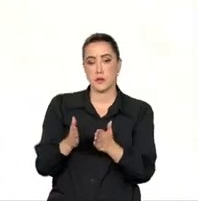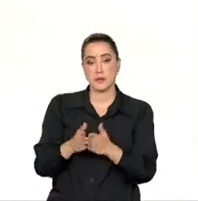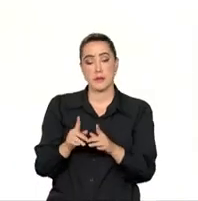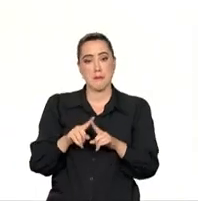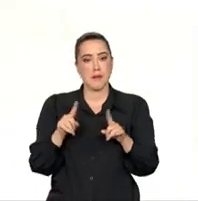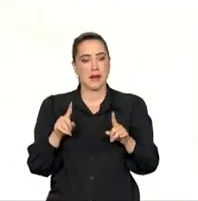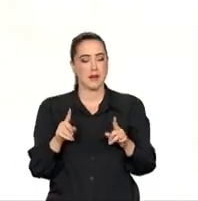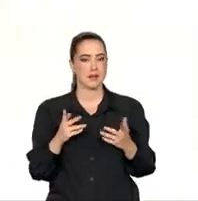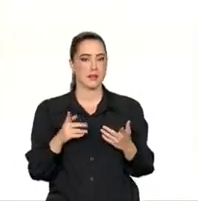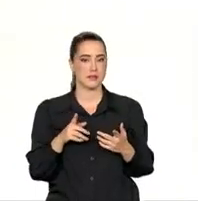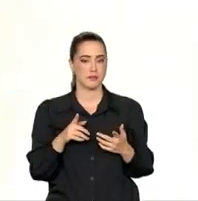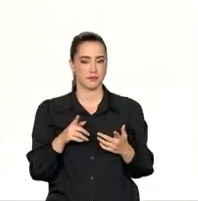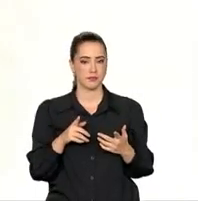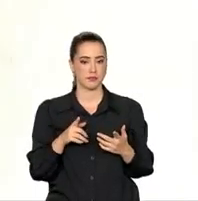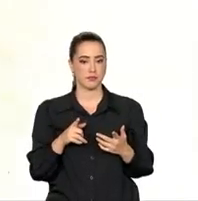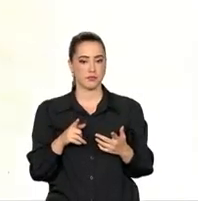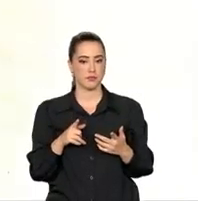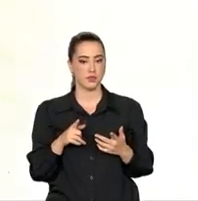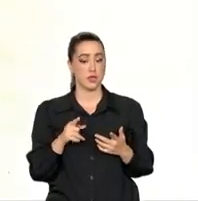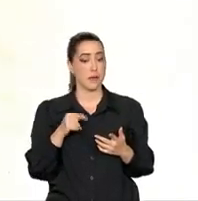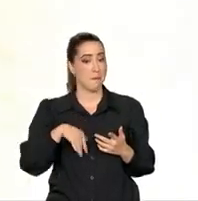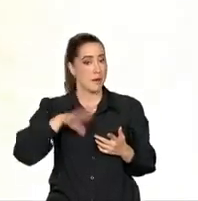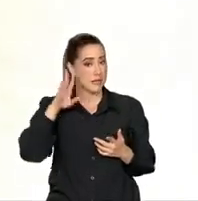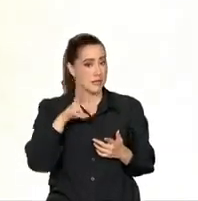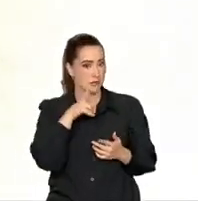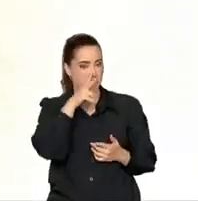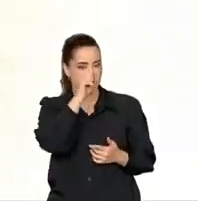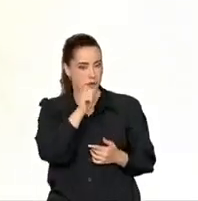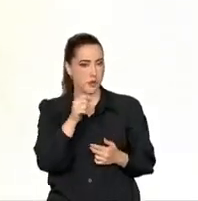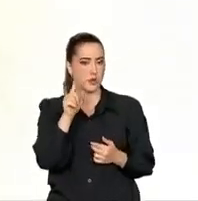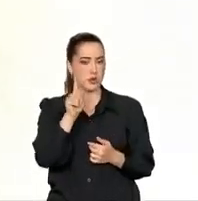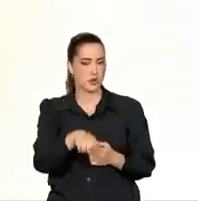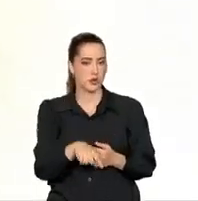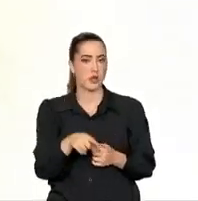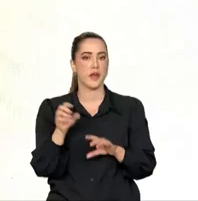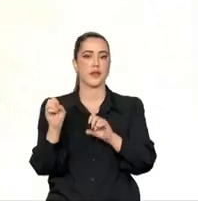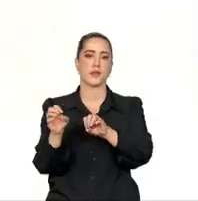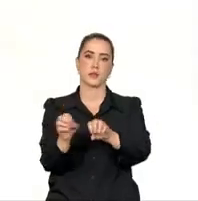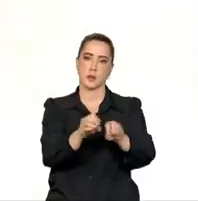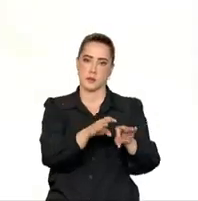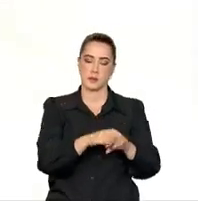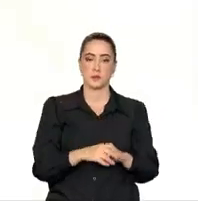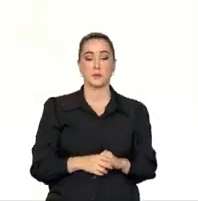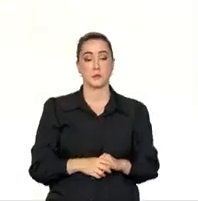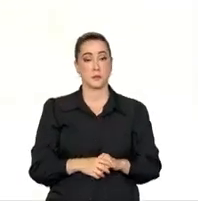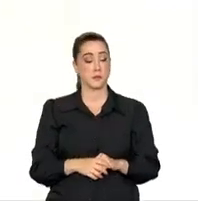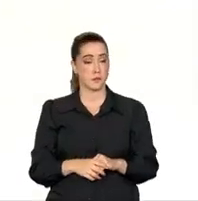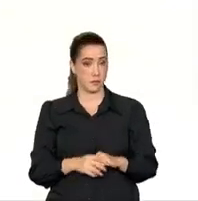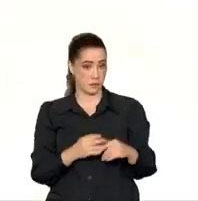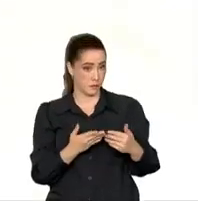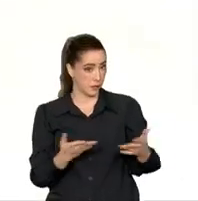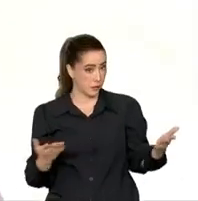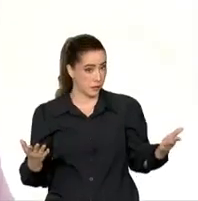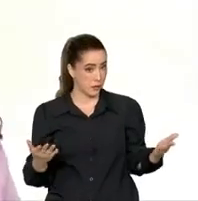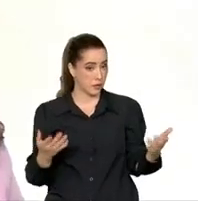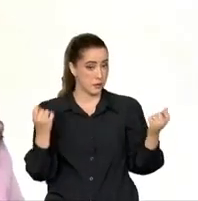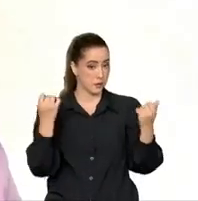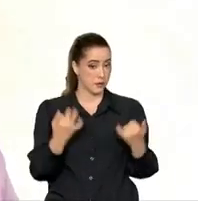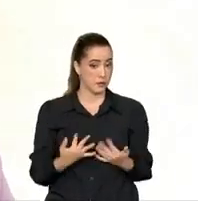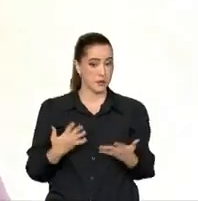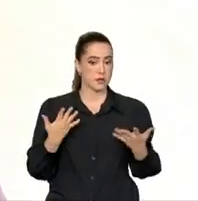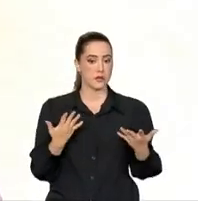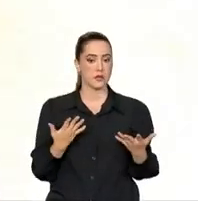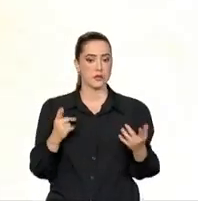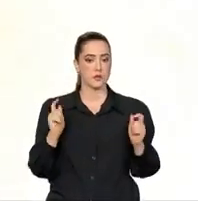mas nenhuma delas é tão potente quanto a educação. Digo isso para,